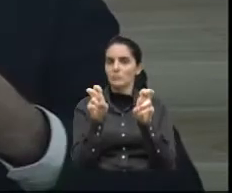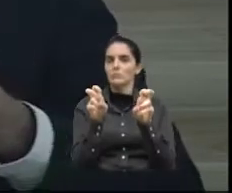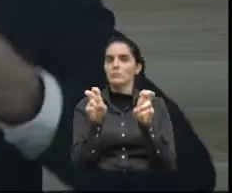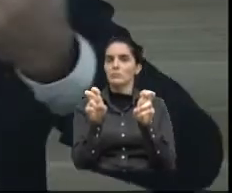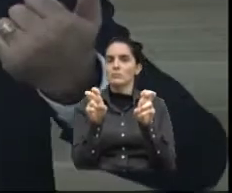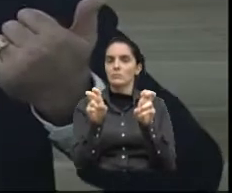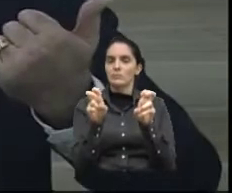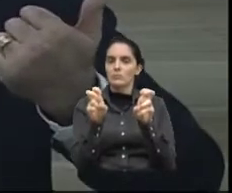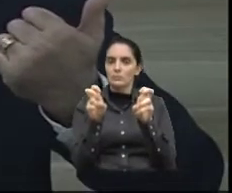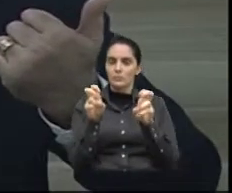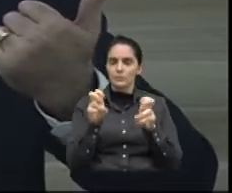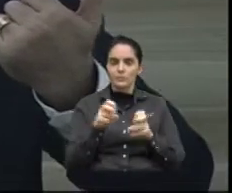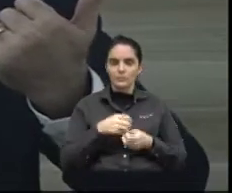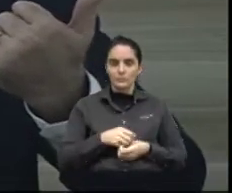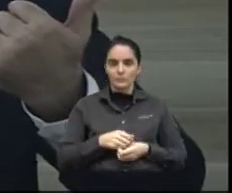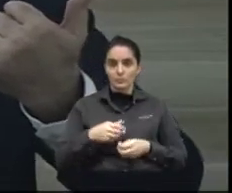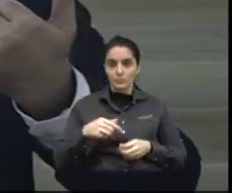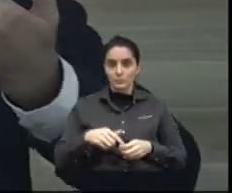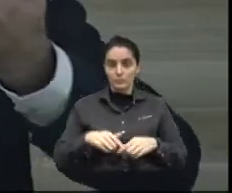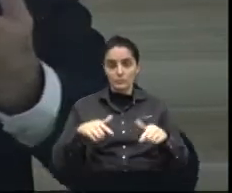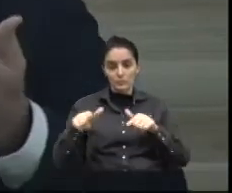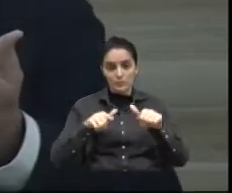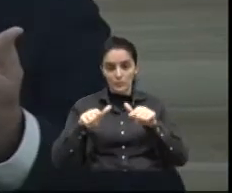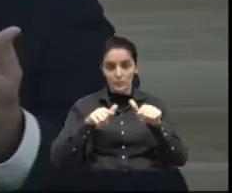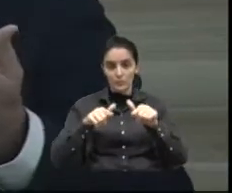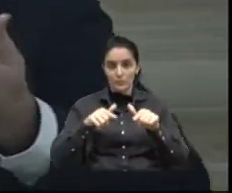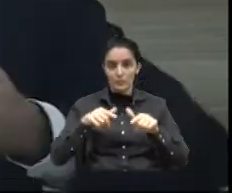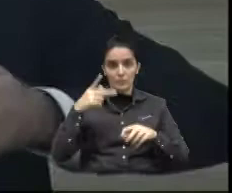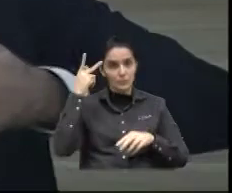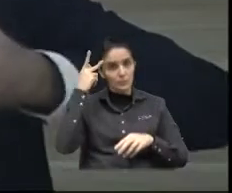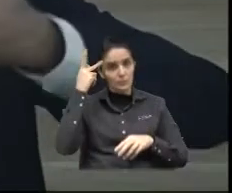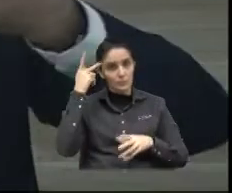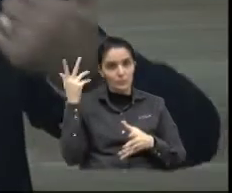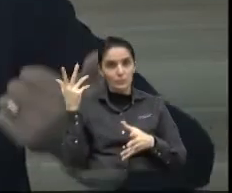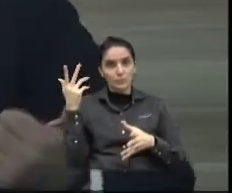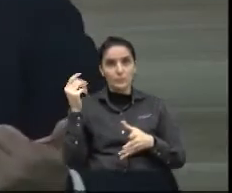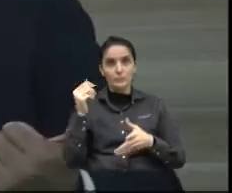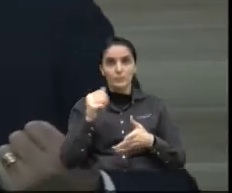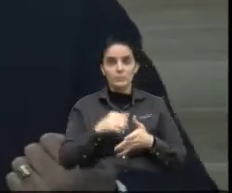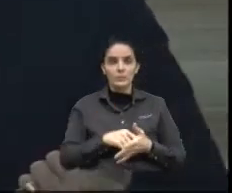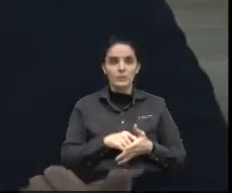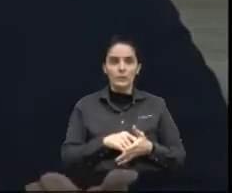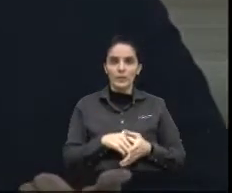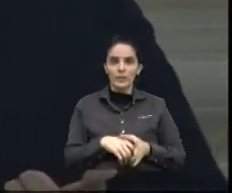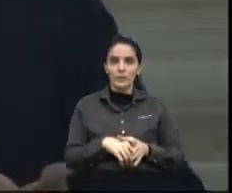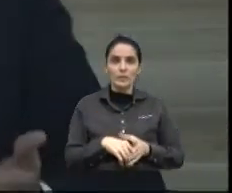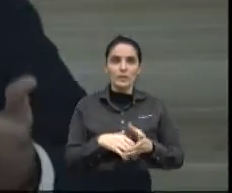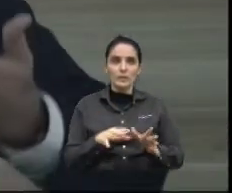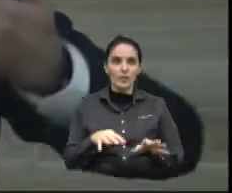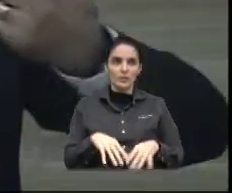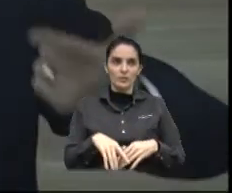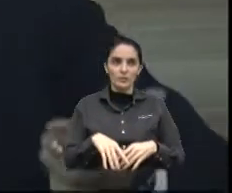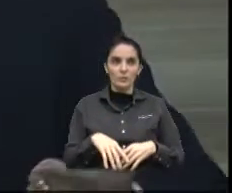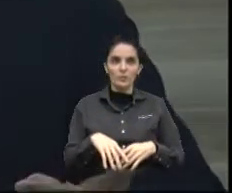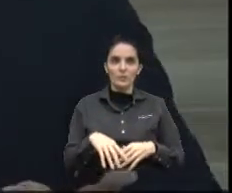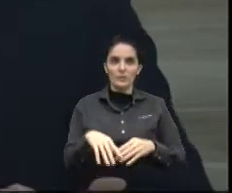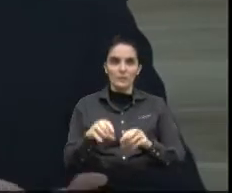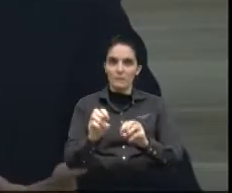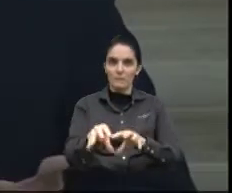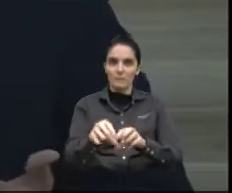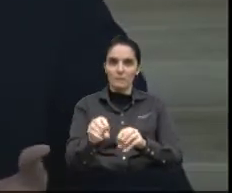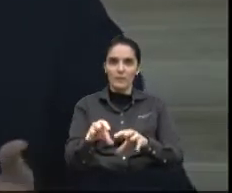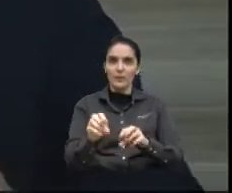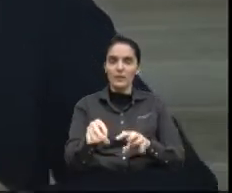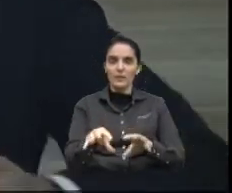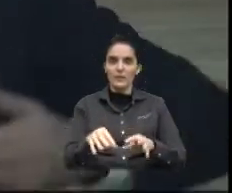pra é trabalhar em são paulo e na rede de ensino como a qualidade da educação o uso da droga dentro das